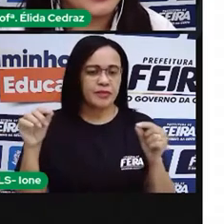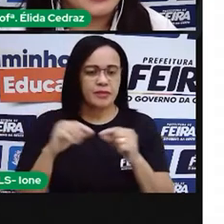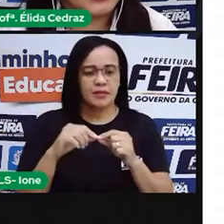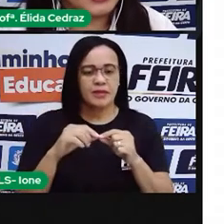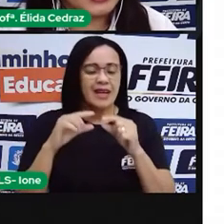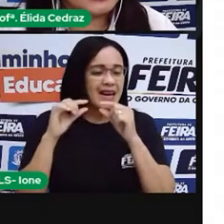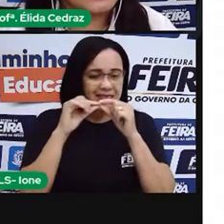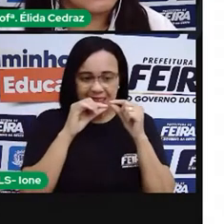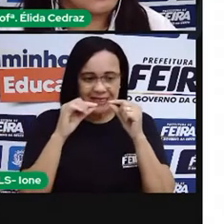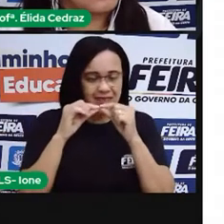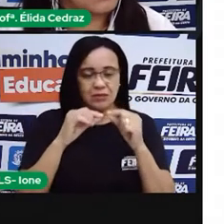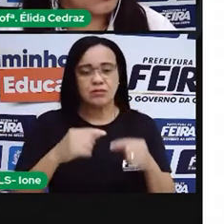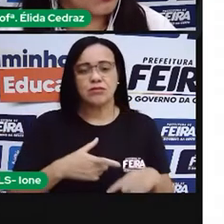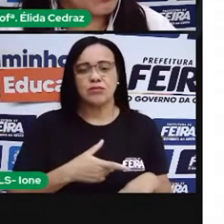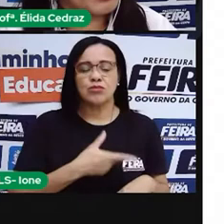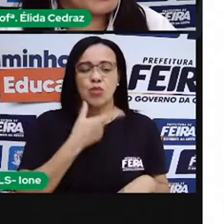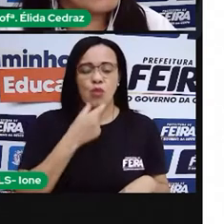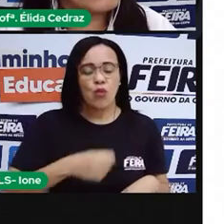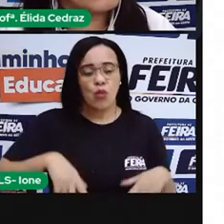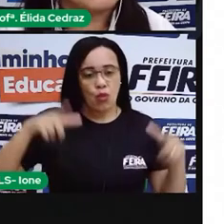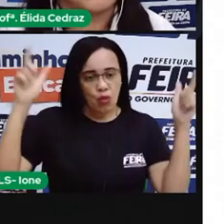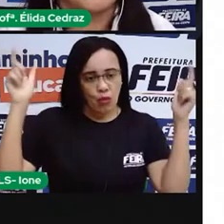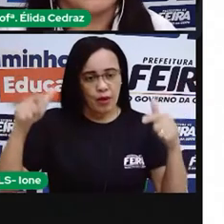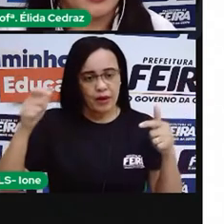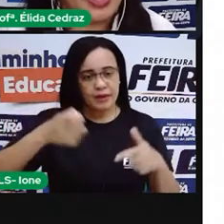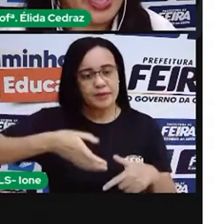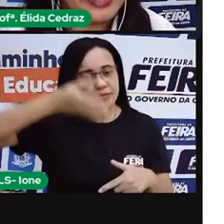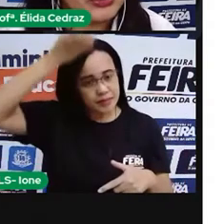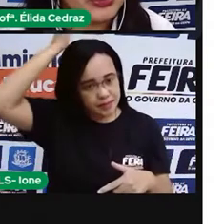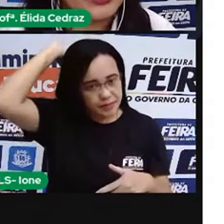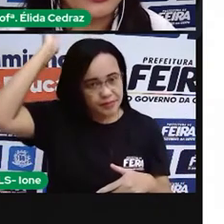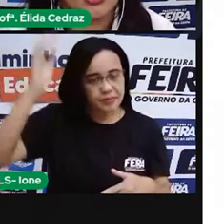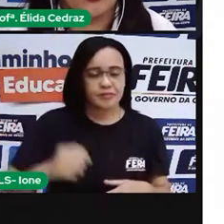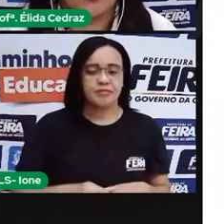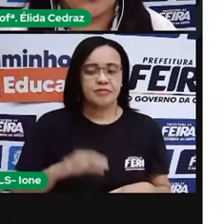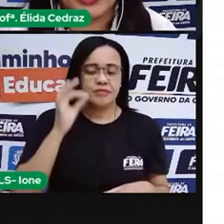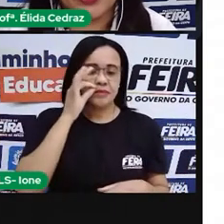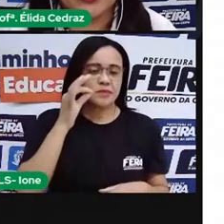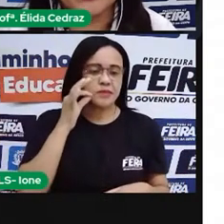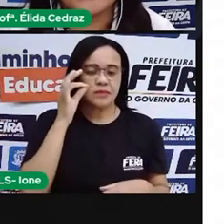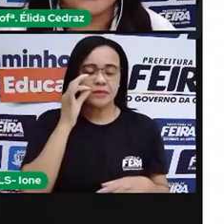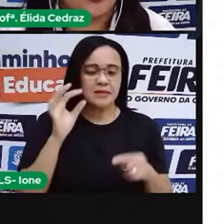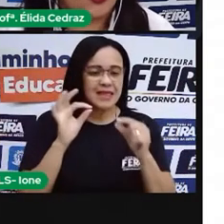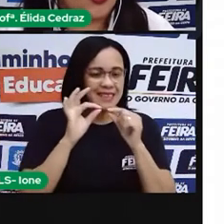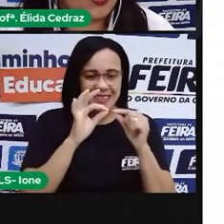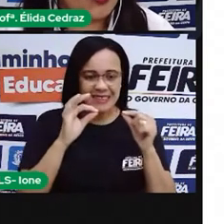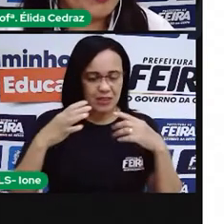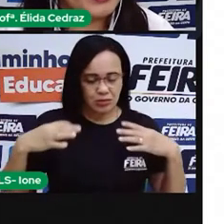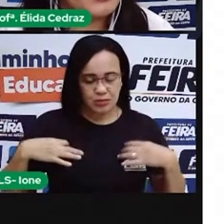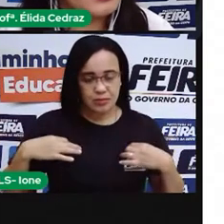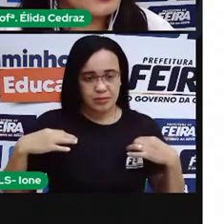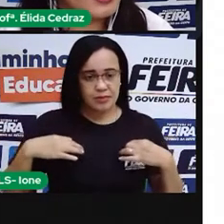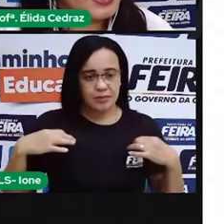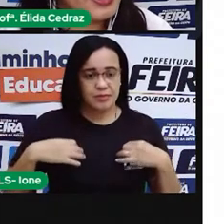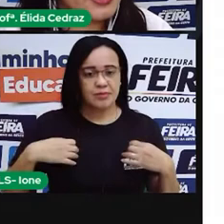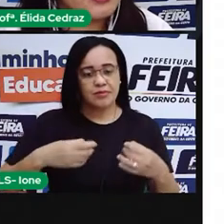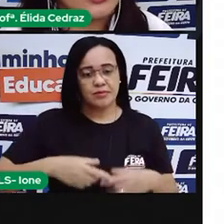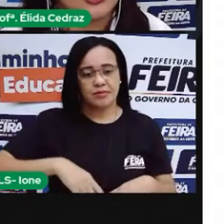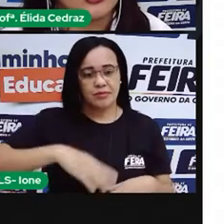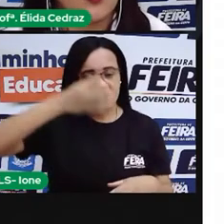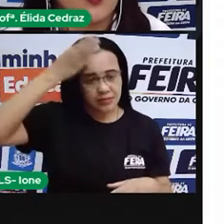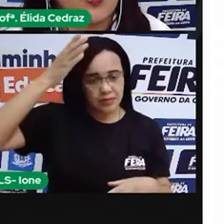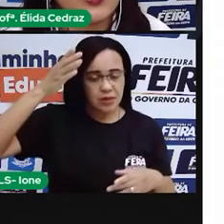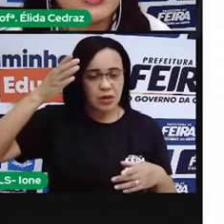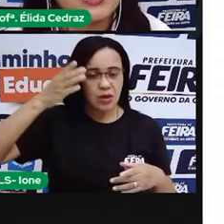roupa, rei, Roma. Rato, roeu, roupa,